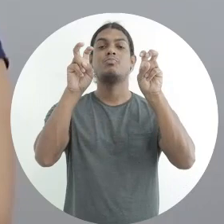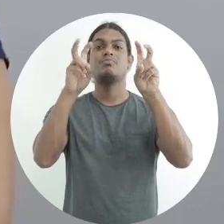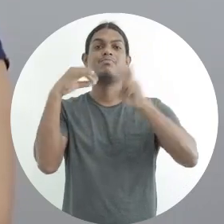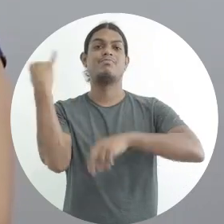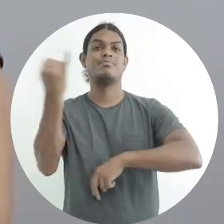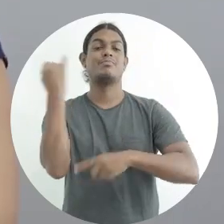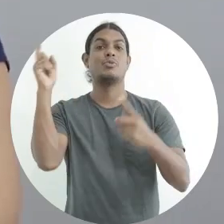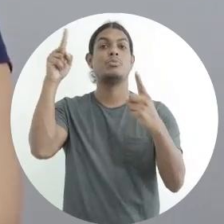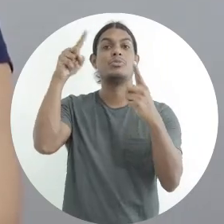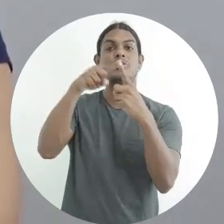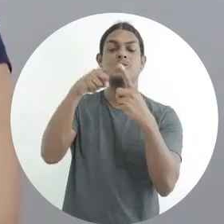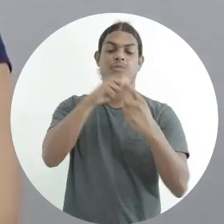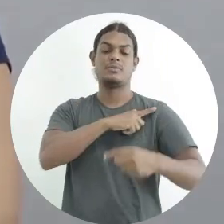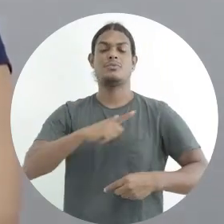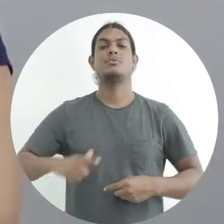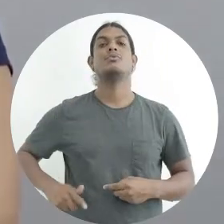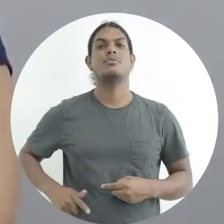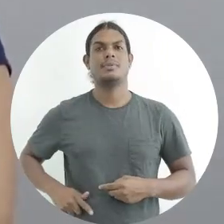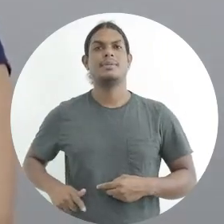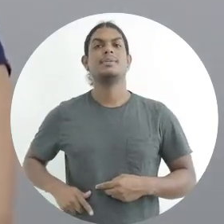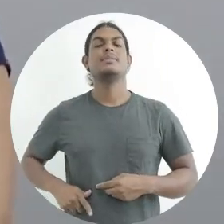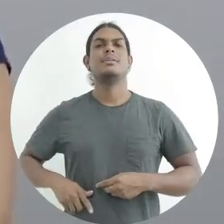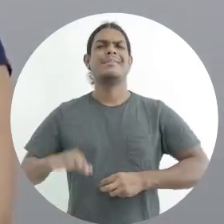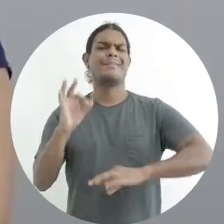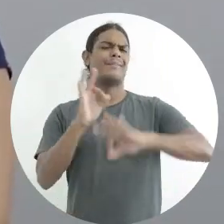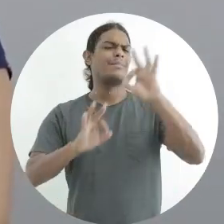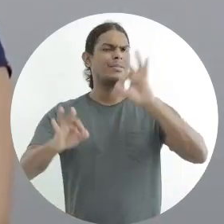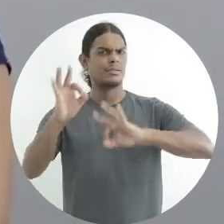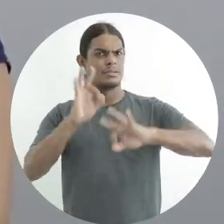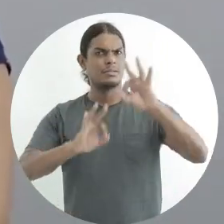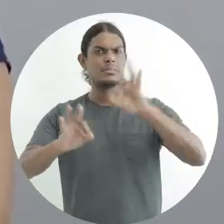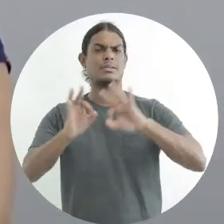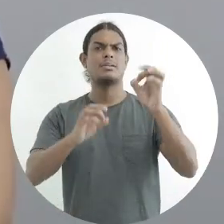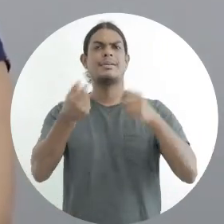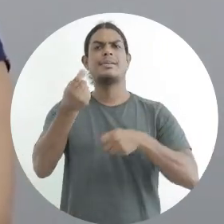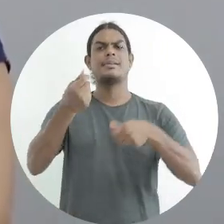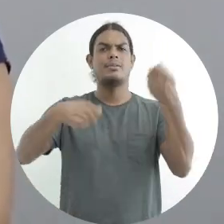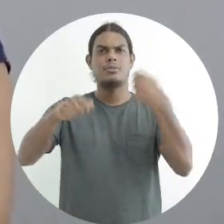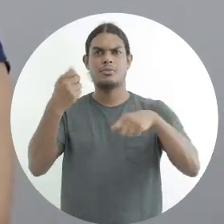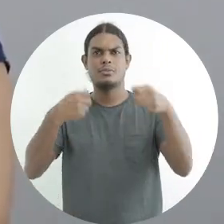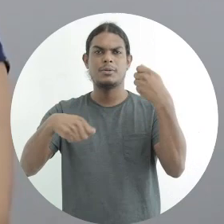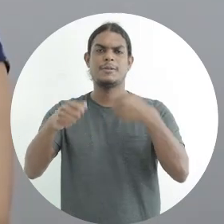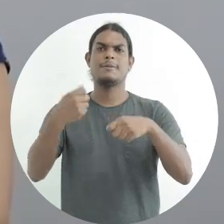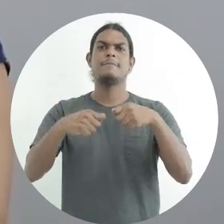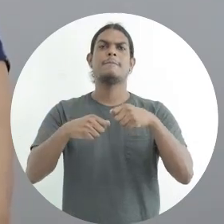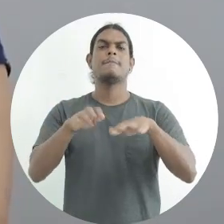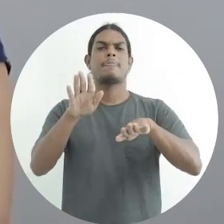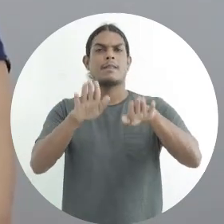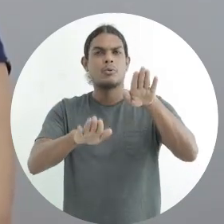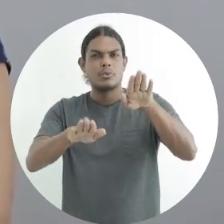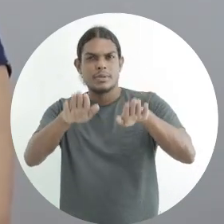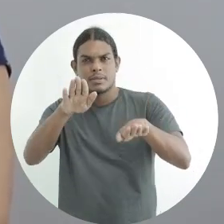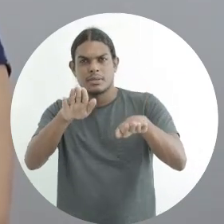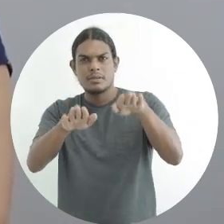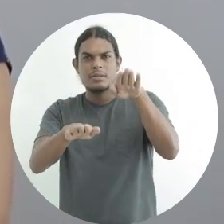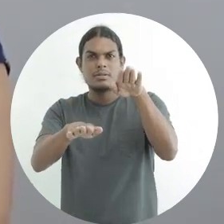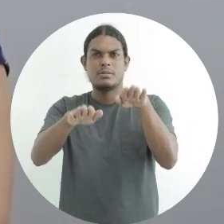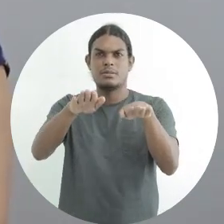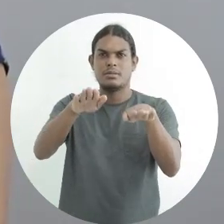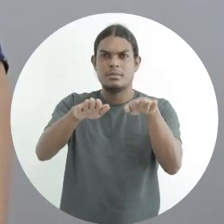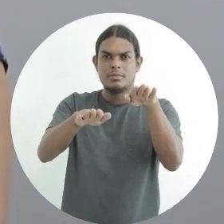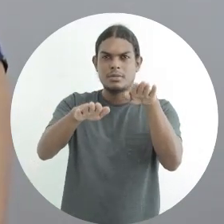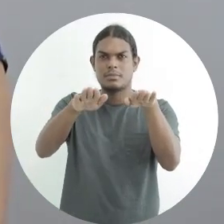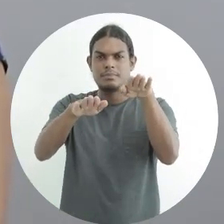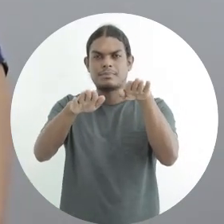governo é estabilizar a economia, né? Então é justamente equilibrar, ele equilibra a economia através do